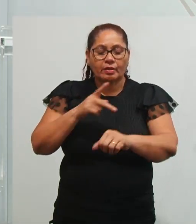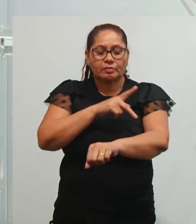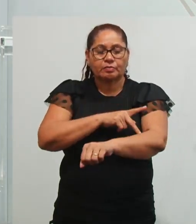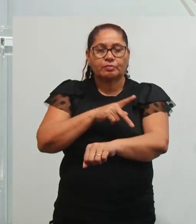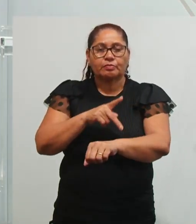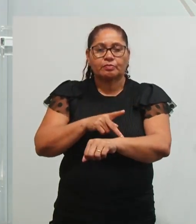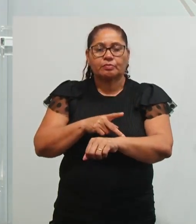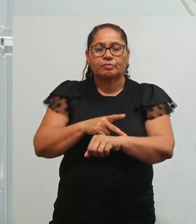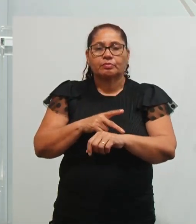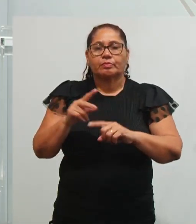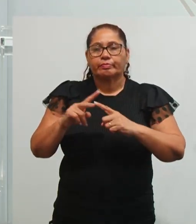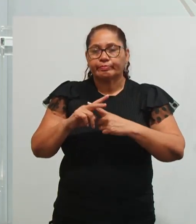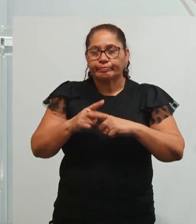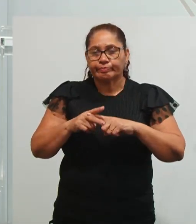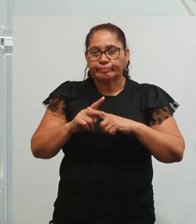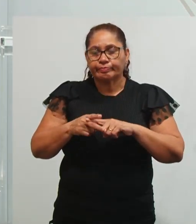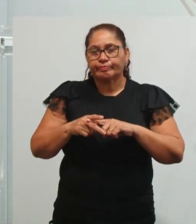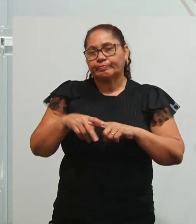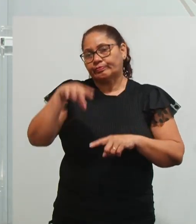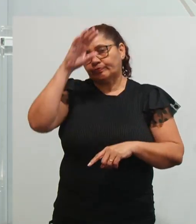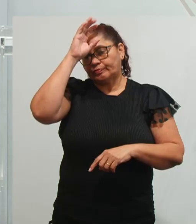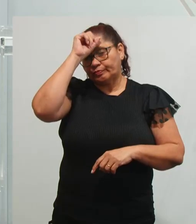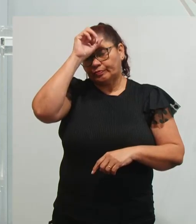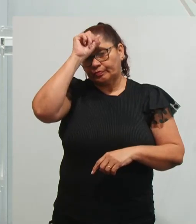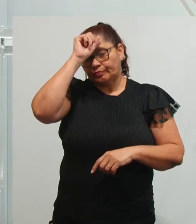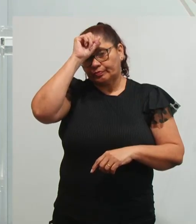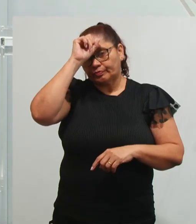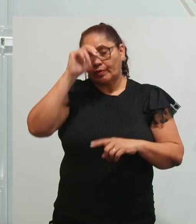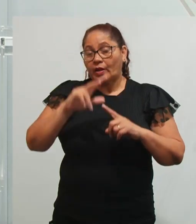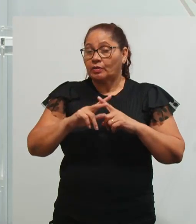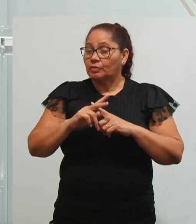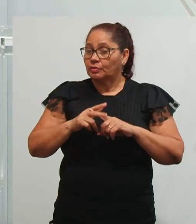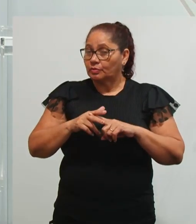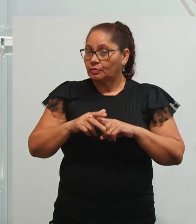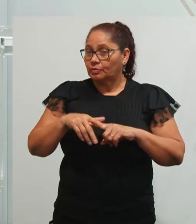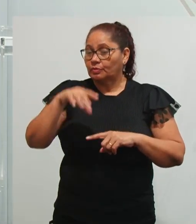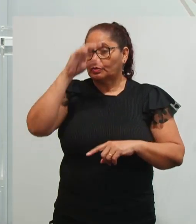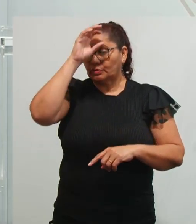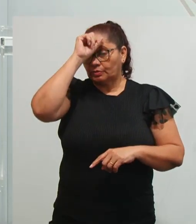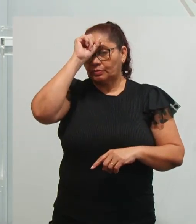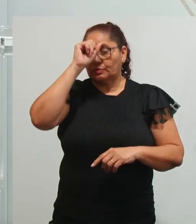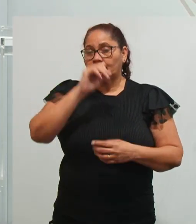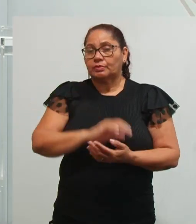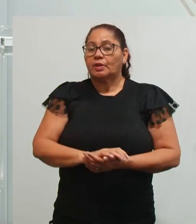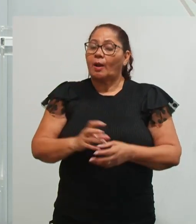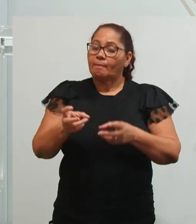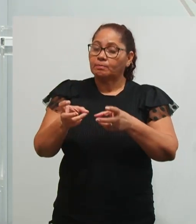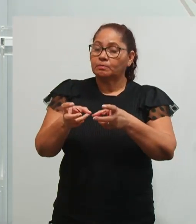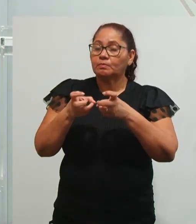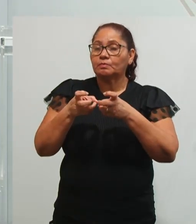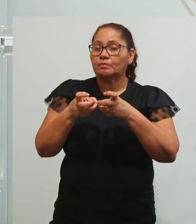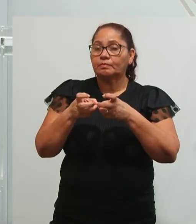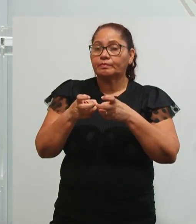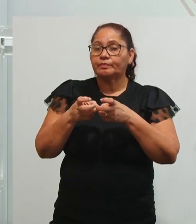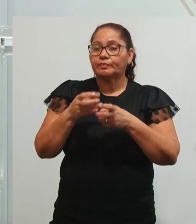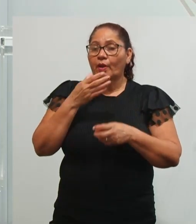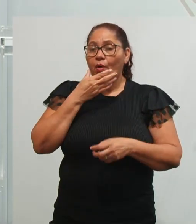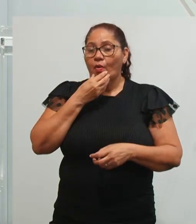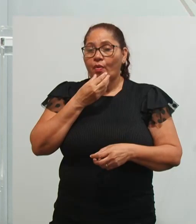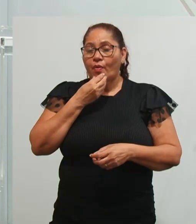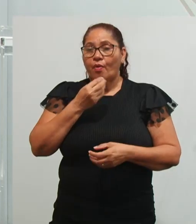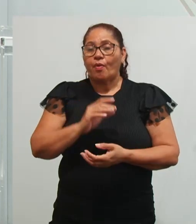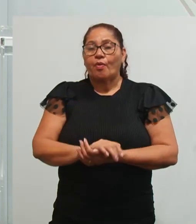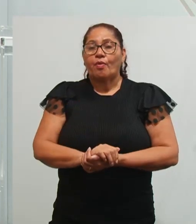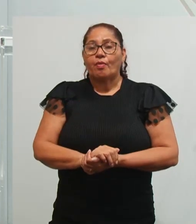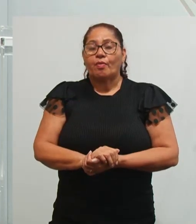pedagógica e de regulação da aprendizagem. Bom, regulação da aprendizagem você já pôde perceber. O Philippe Renaud, ele vai falar que a